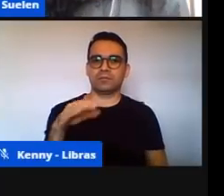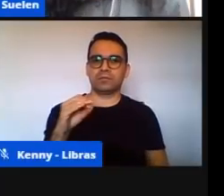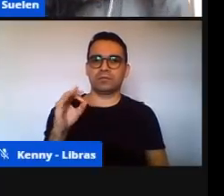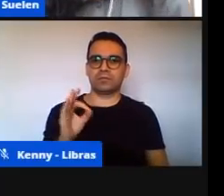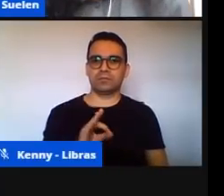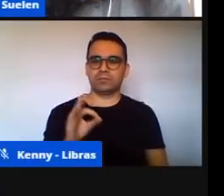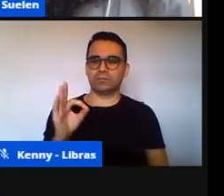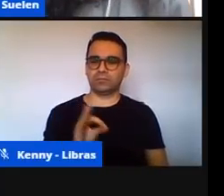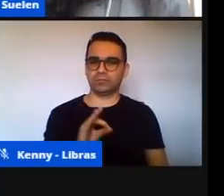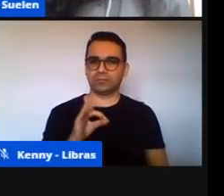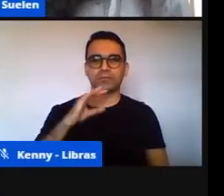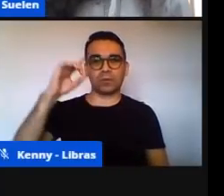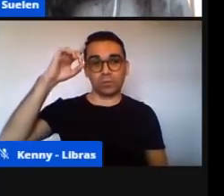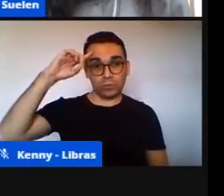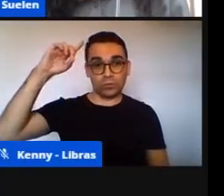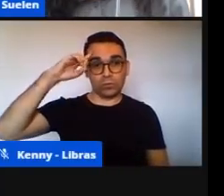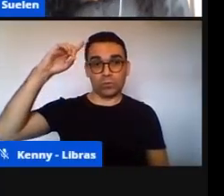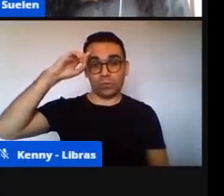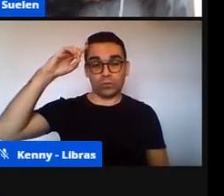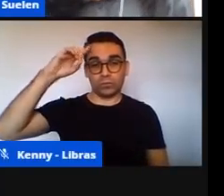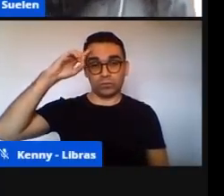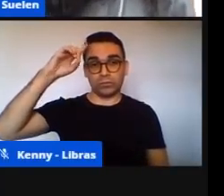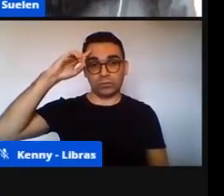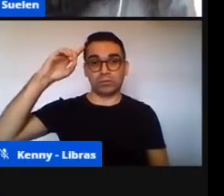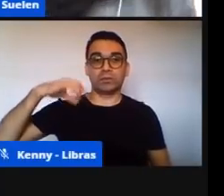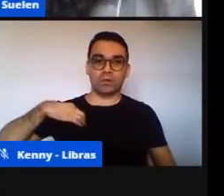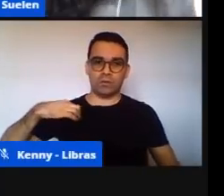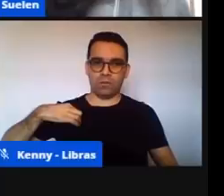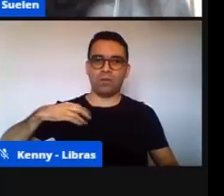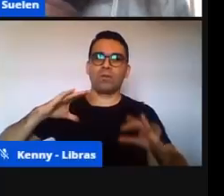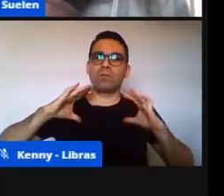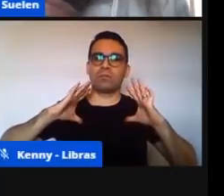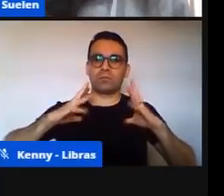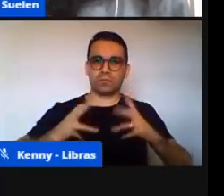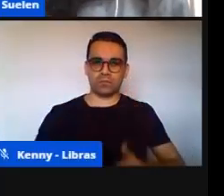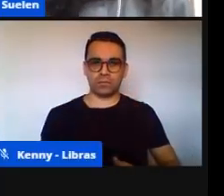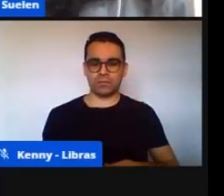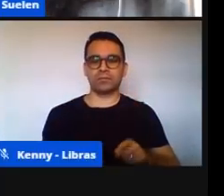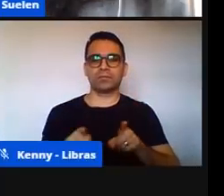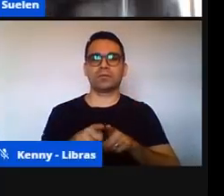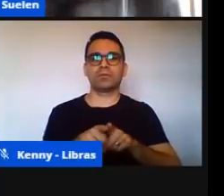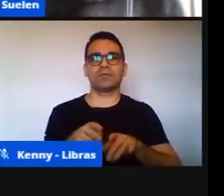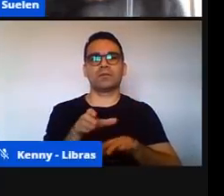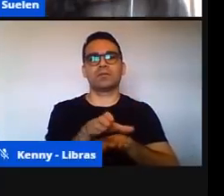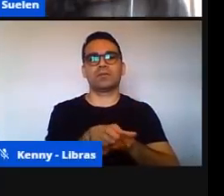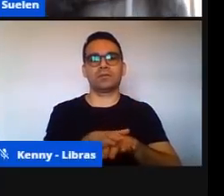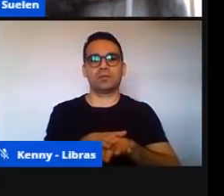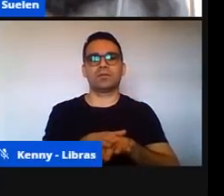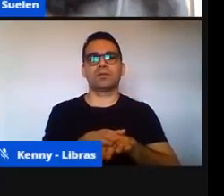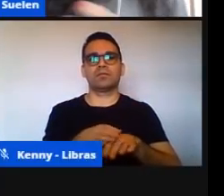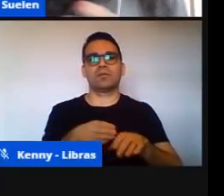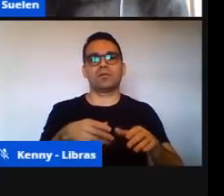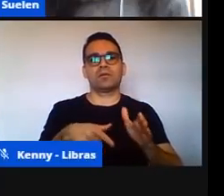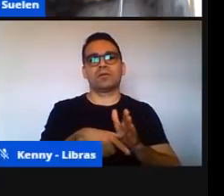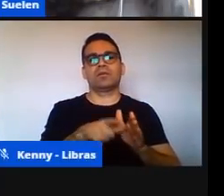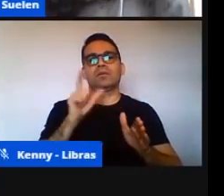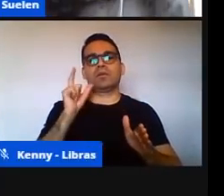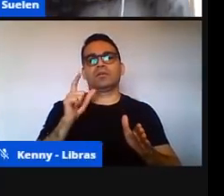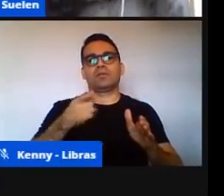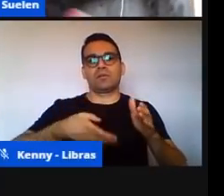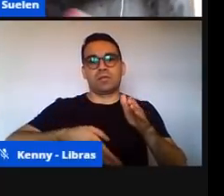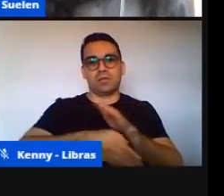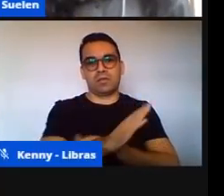limpa todos os dias. O calçado, antes de entrar na área de produção da refeição, na nossa